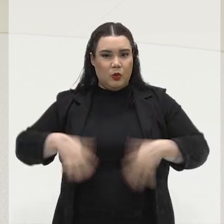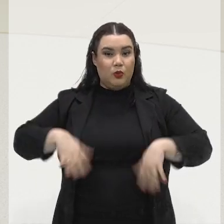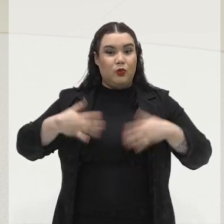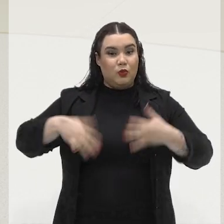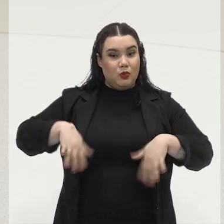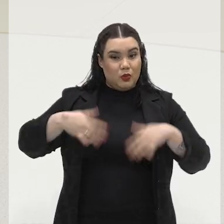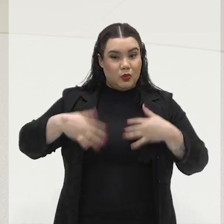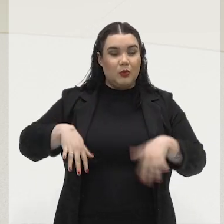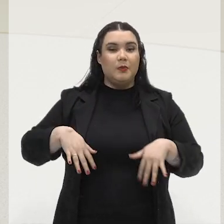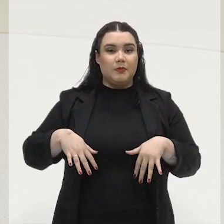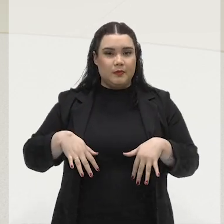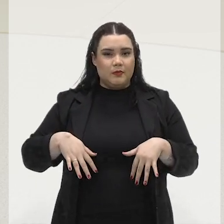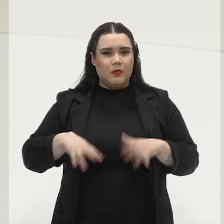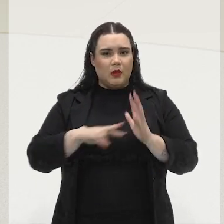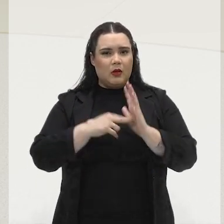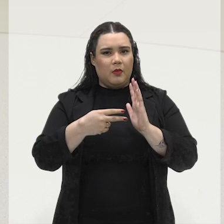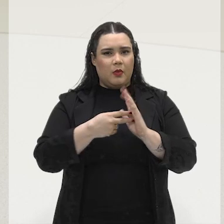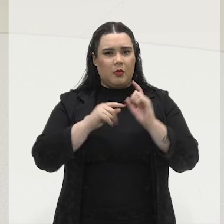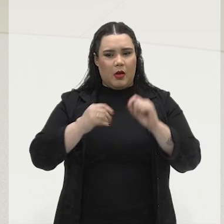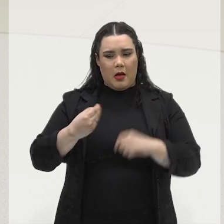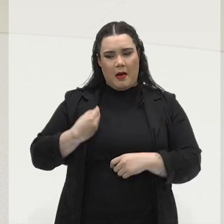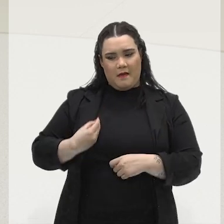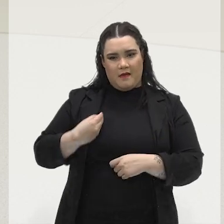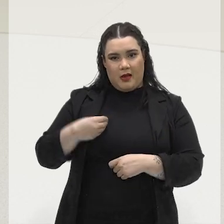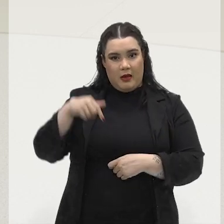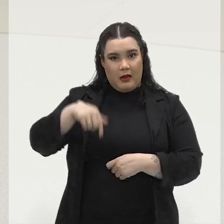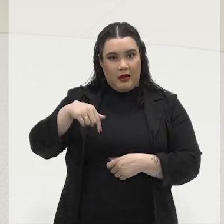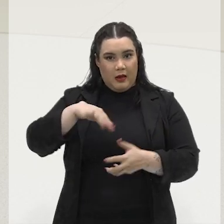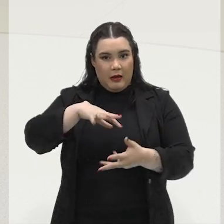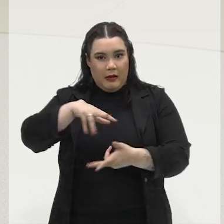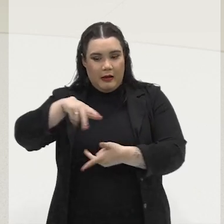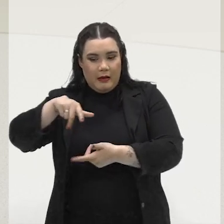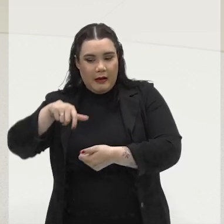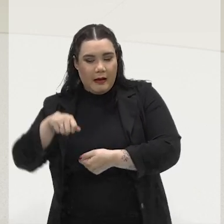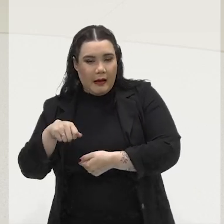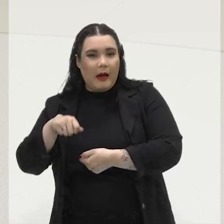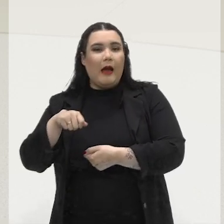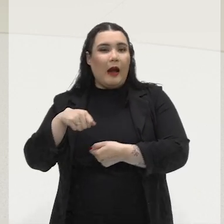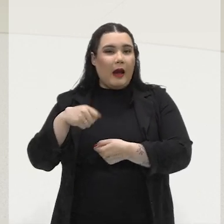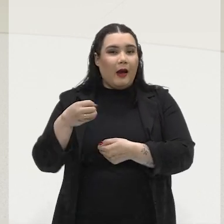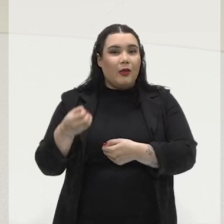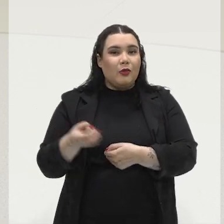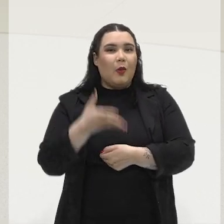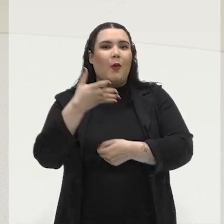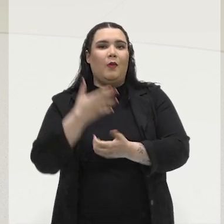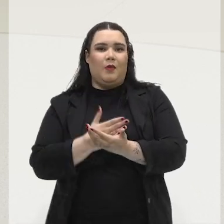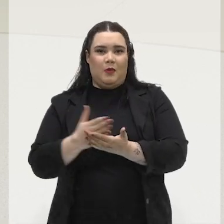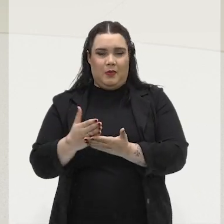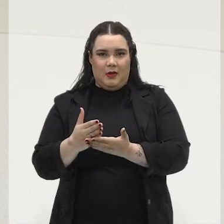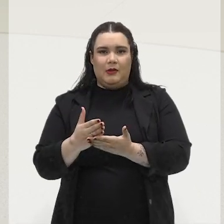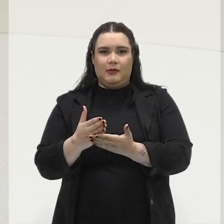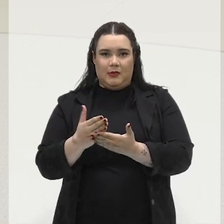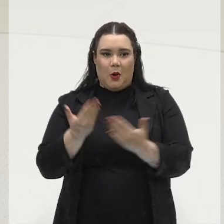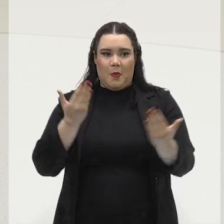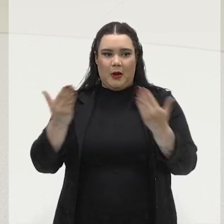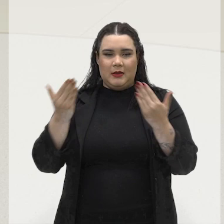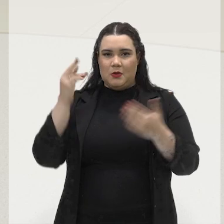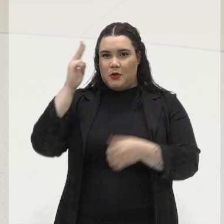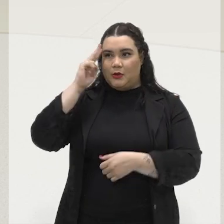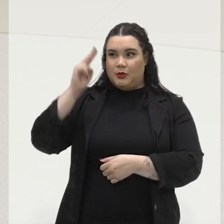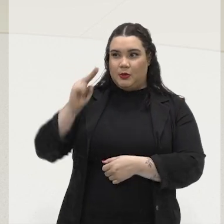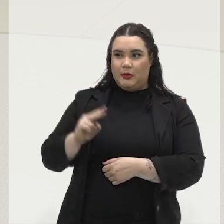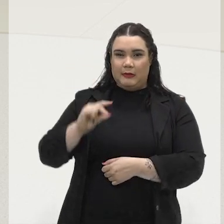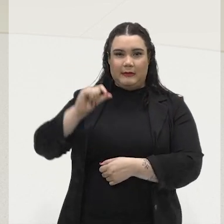a vida na Terra é só uma pontinha, só uma poeira, comparada a toda a história da evolução do